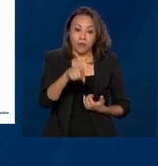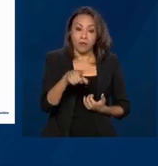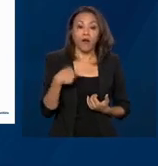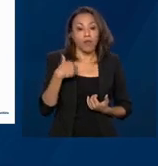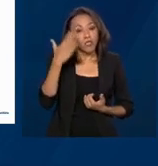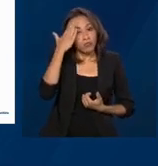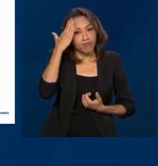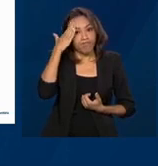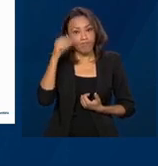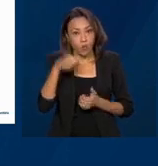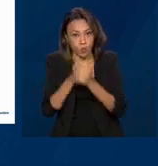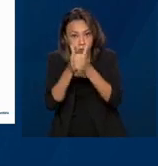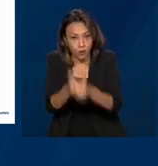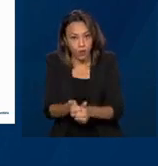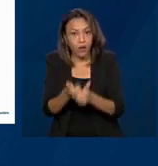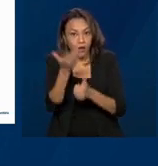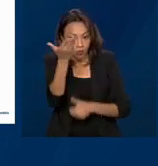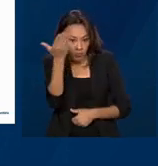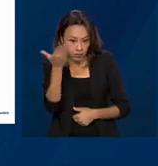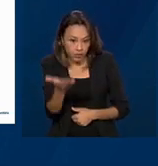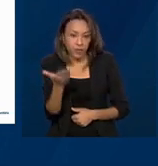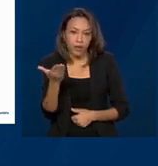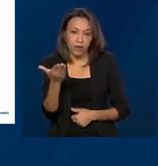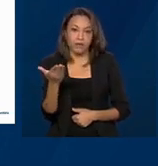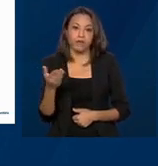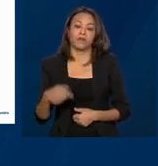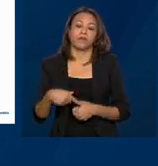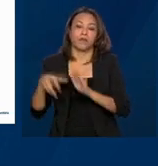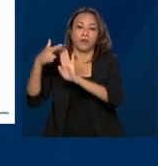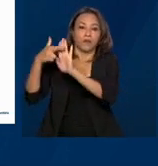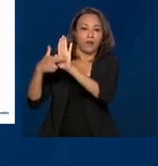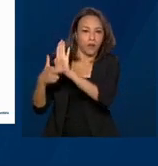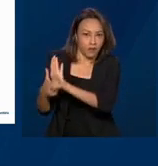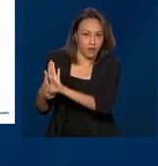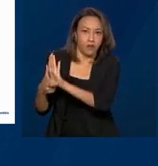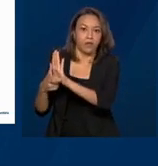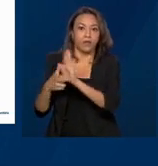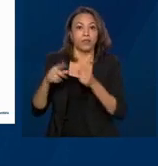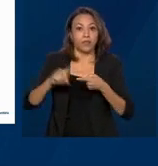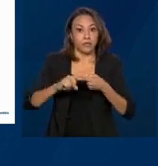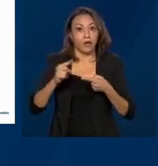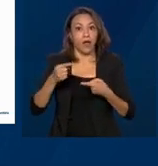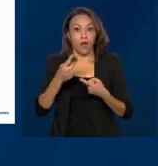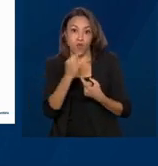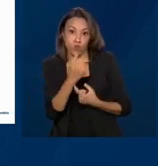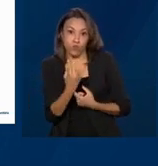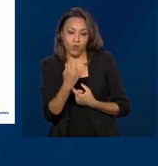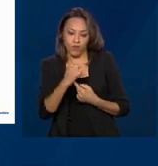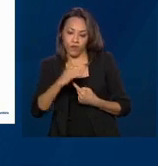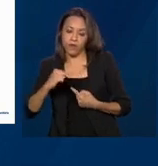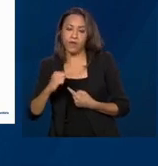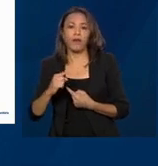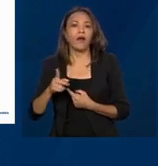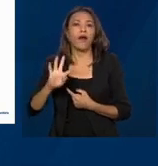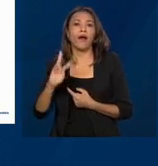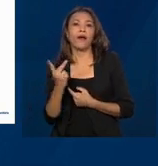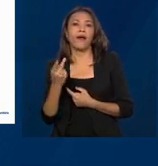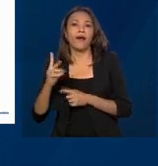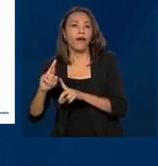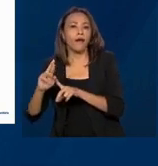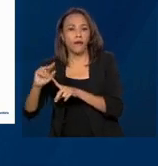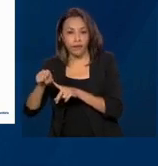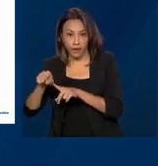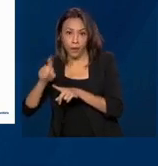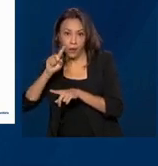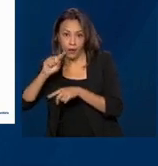da vacina baseada no modelo de Cox, a partir da razão de perigo, levando em consideração o tempo